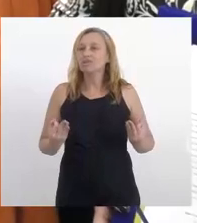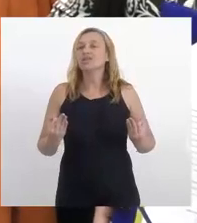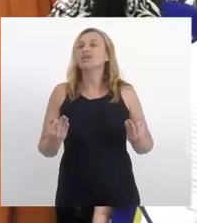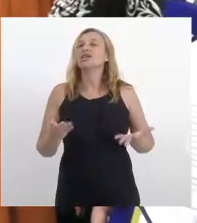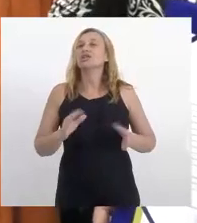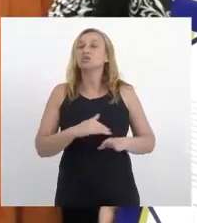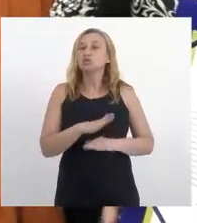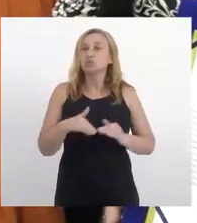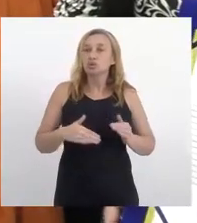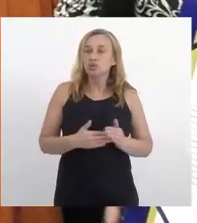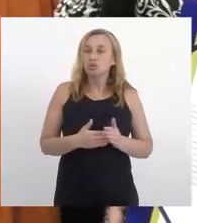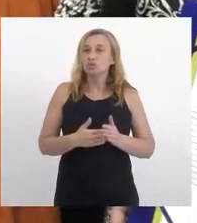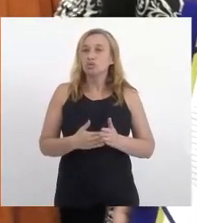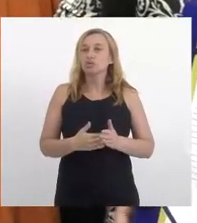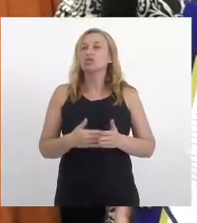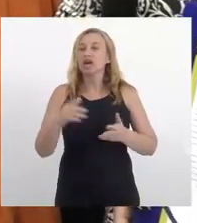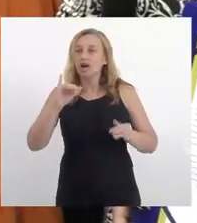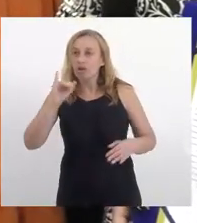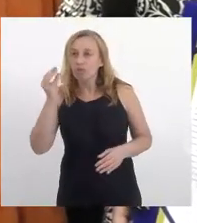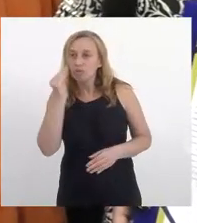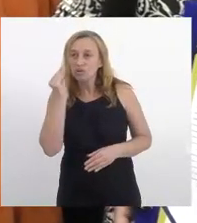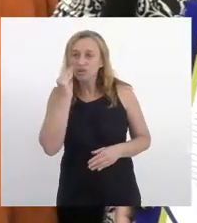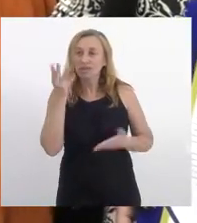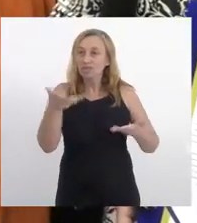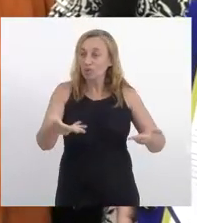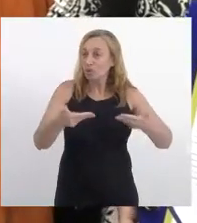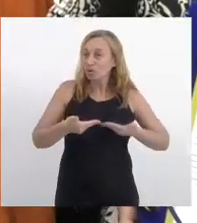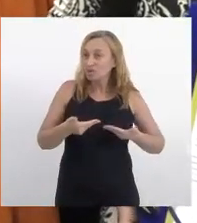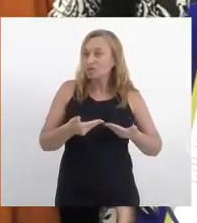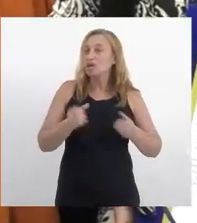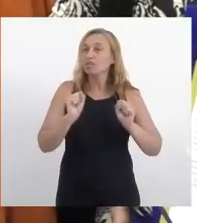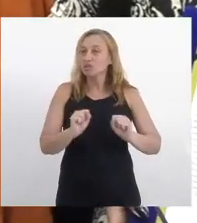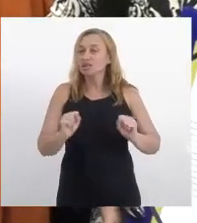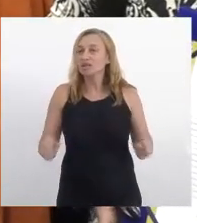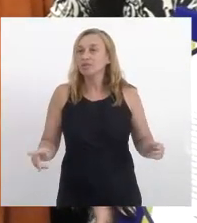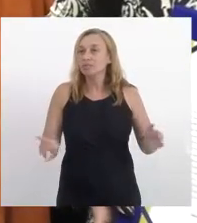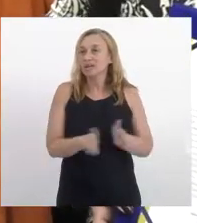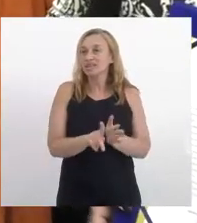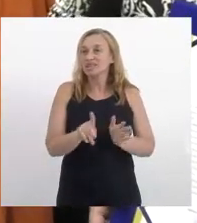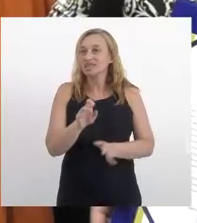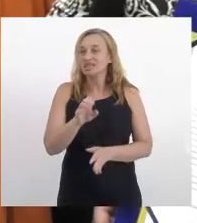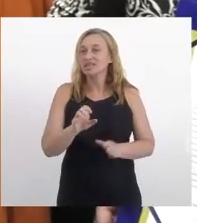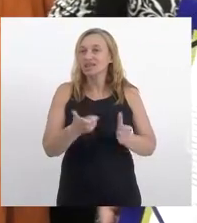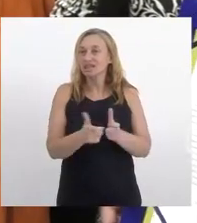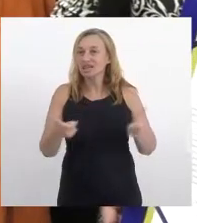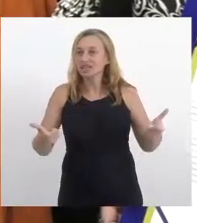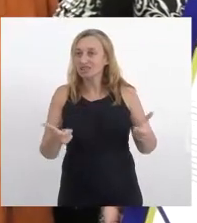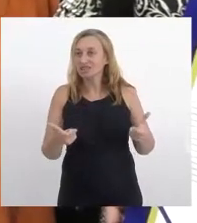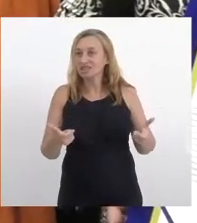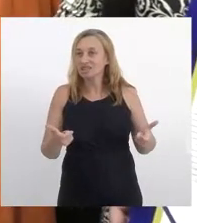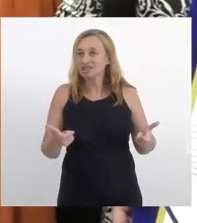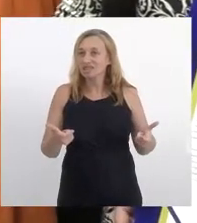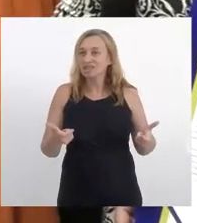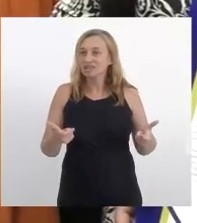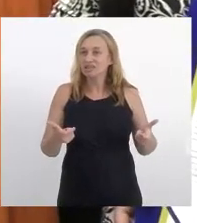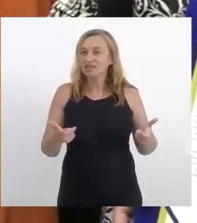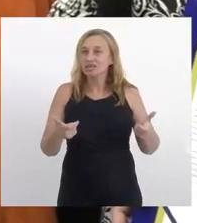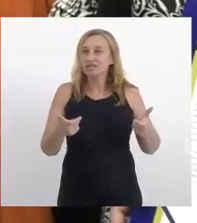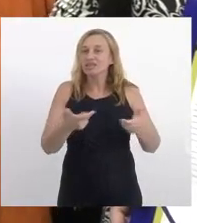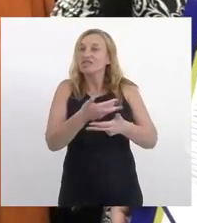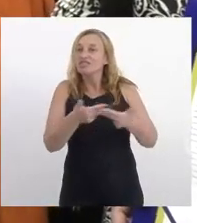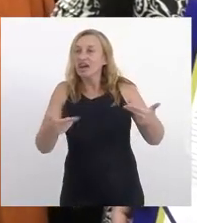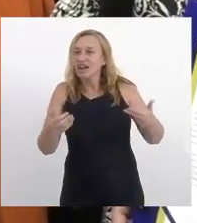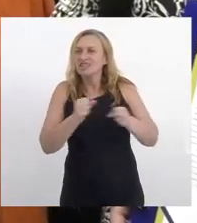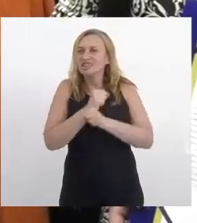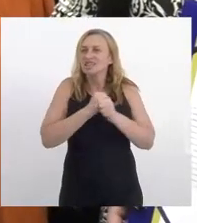Vajrayana. Agradecer também a oportunidade pelo convite, por poder participar dessa grandiosidade. Levamos milhares